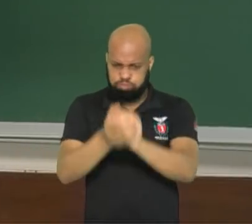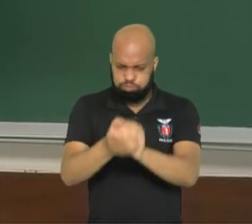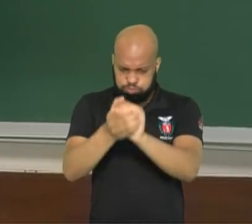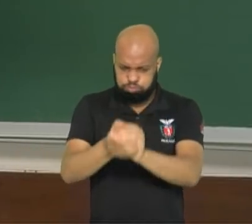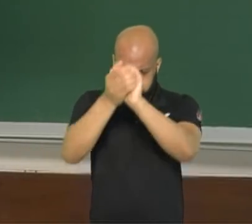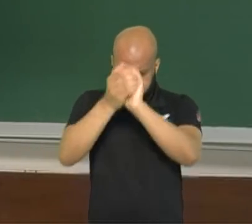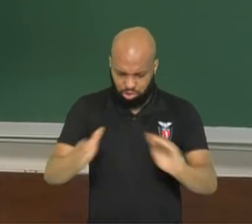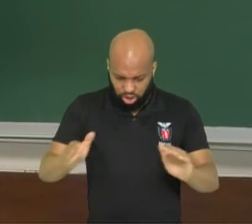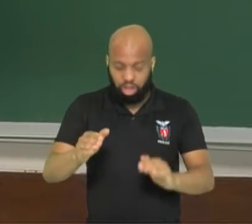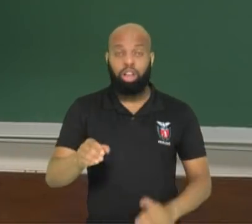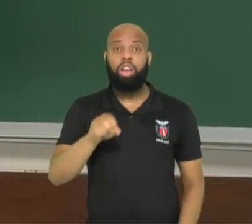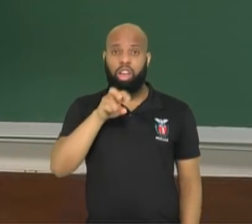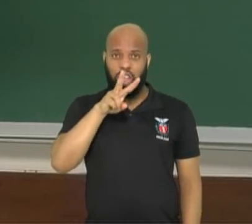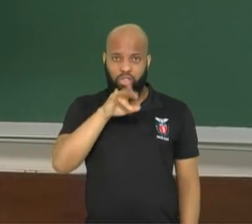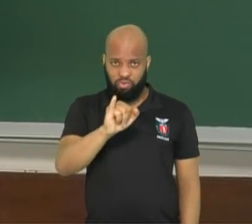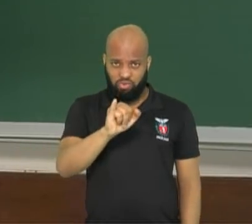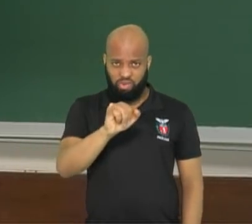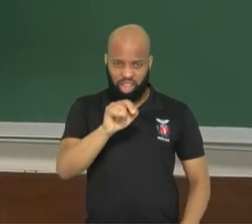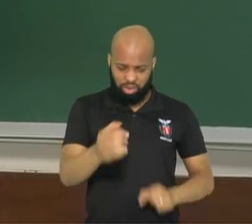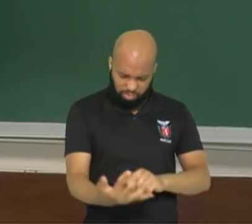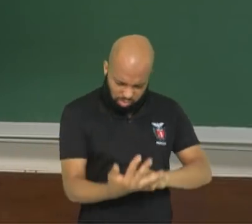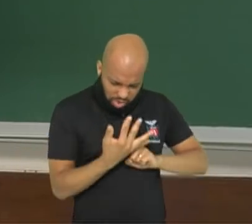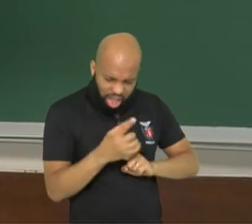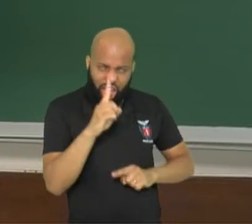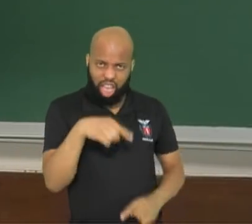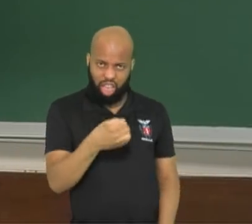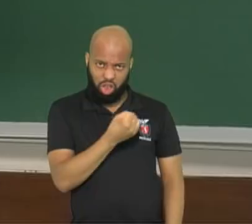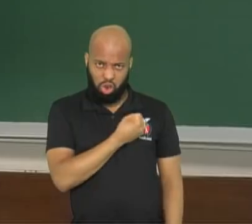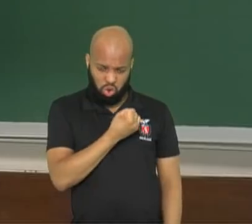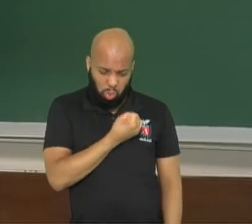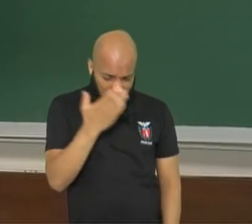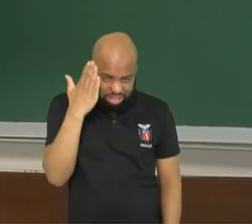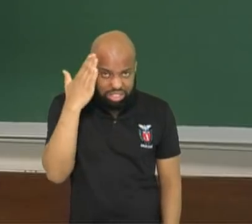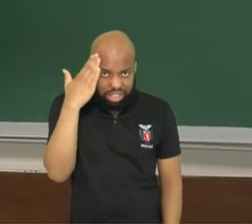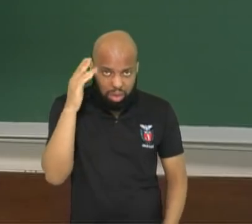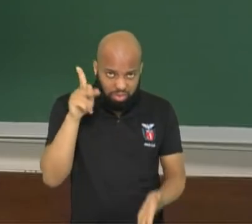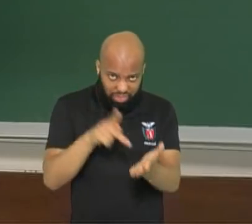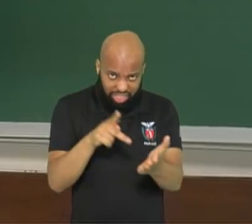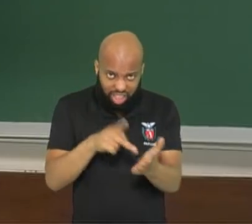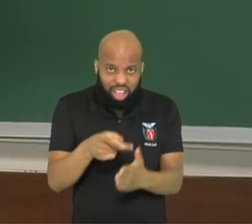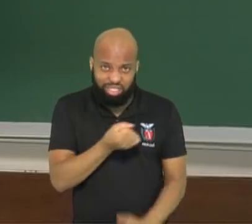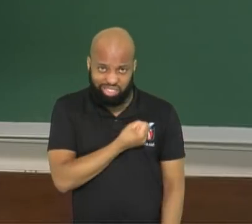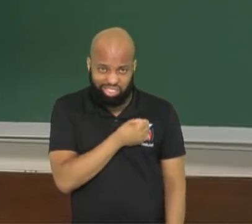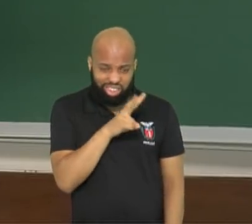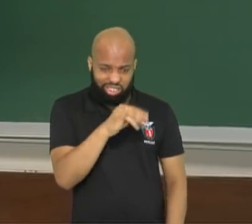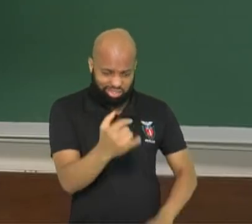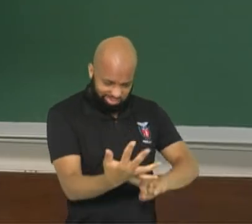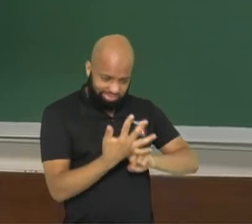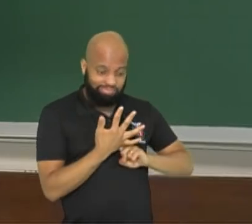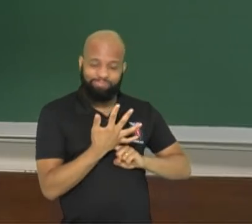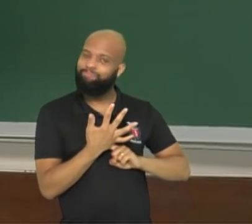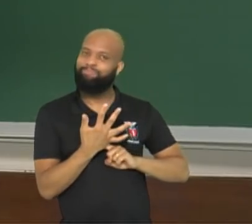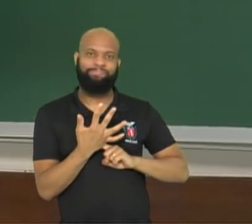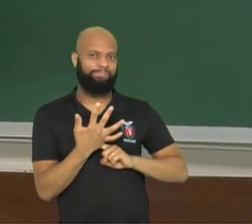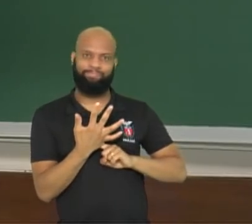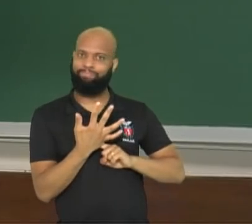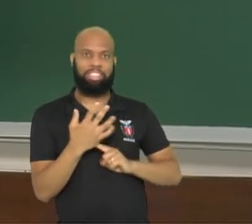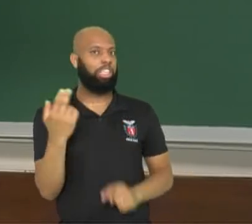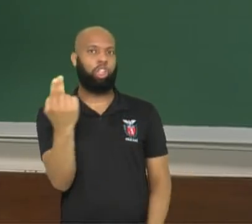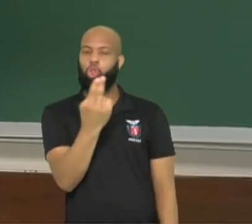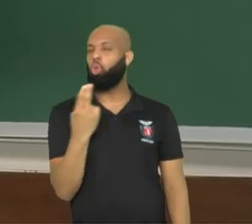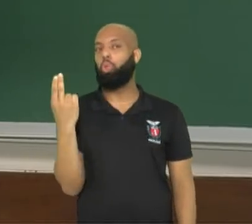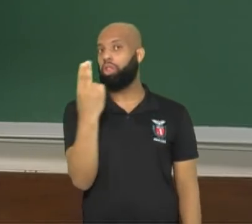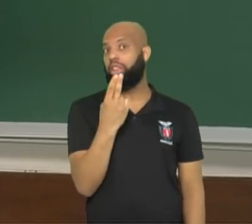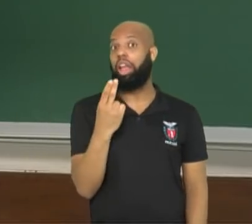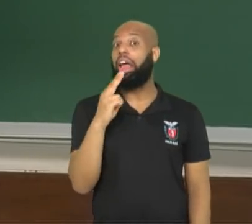cima e você pode afirmar com certeza que você vai saber qual é o número que ele vai ficar com a face voltada para